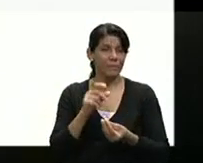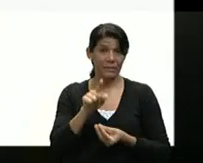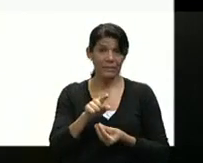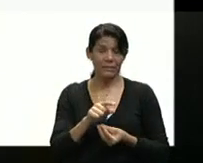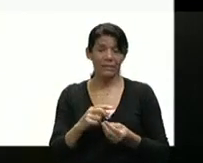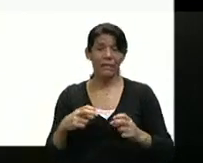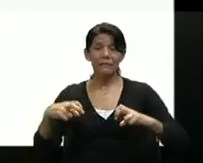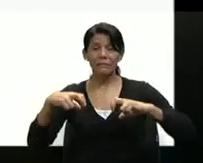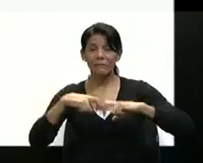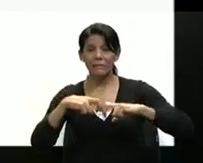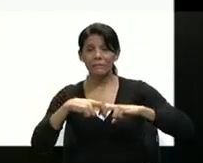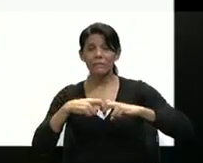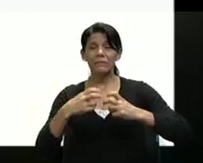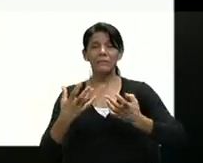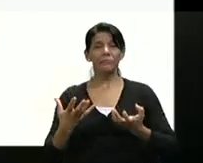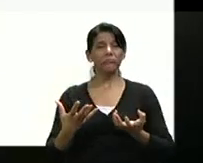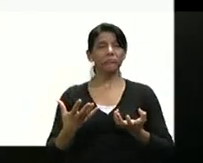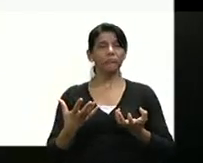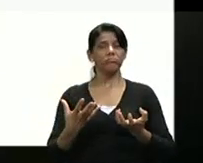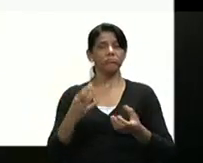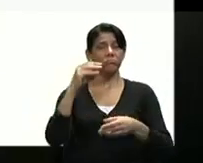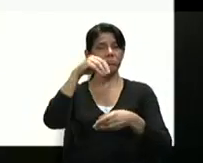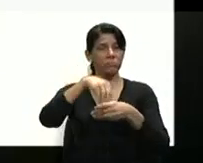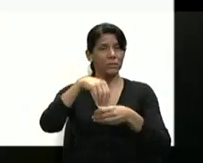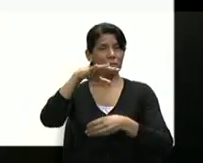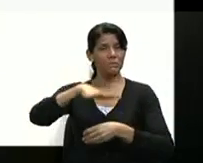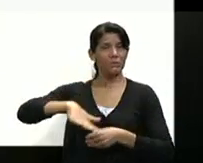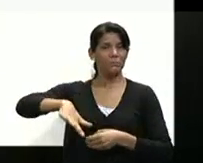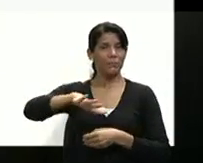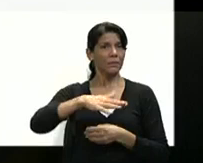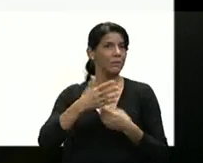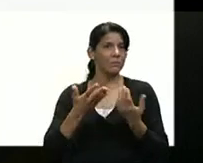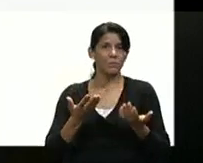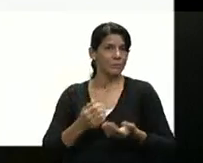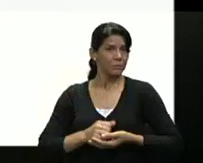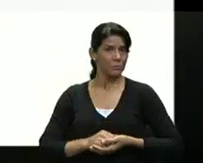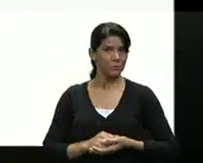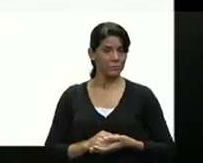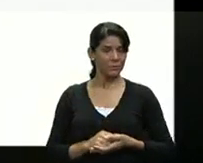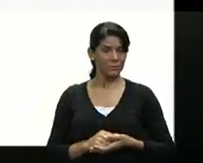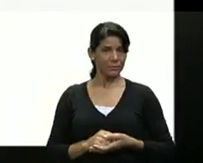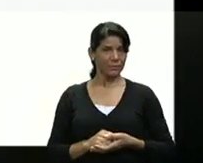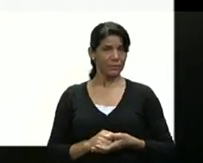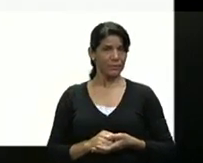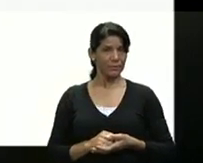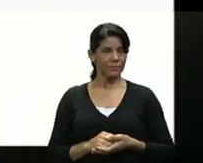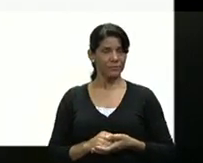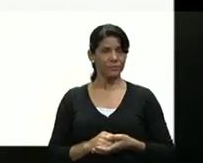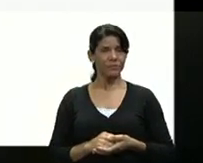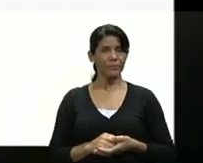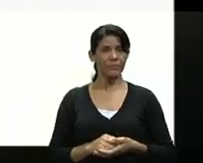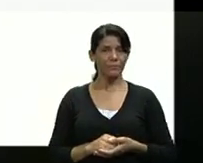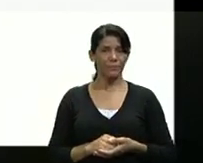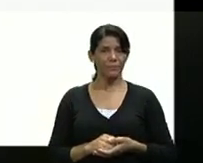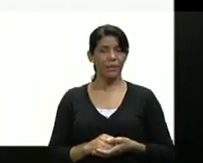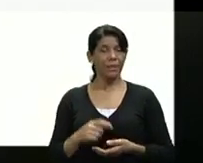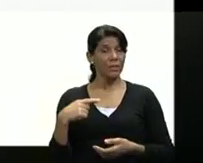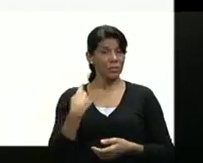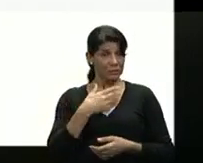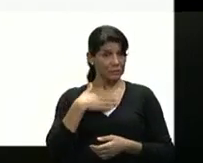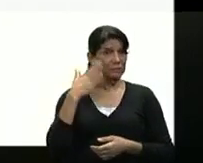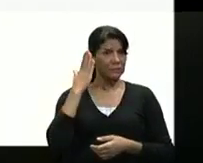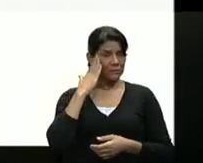esses acidentes de trânsito eles estão inseridos nesse ambiente desse processo de saúde e doença, nós sabemos